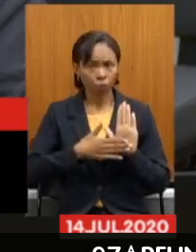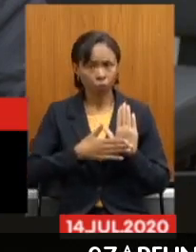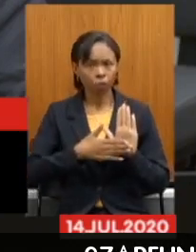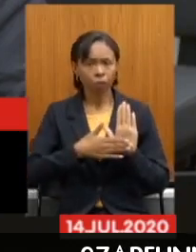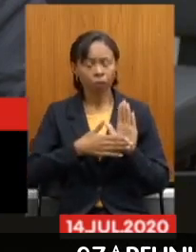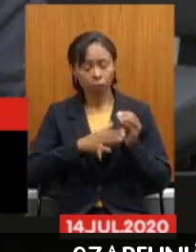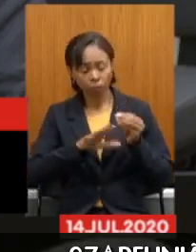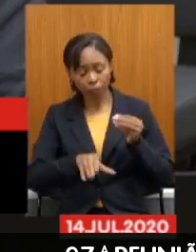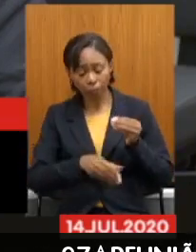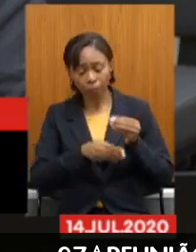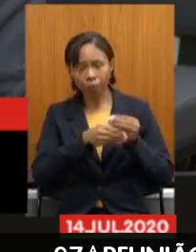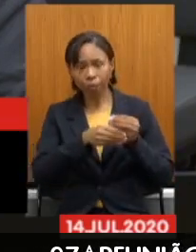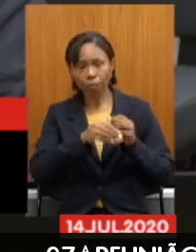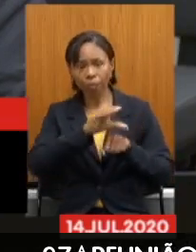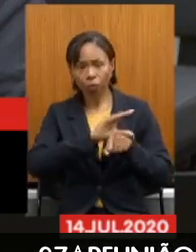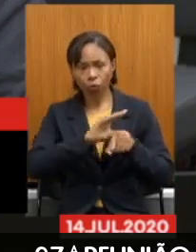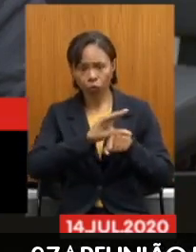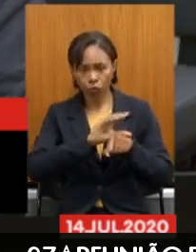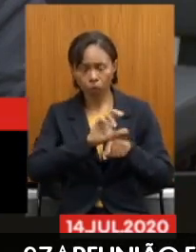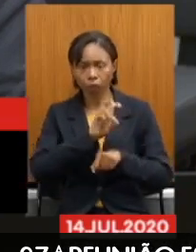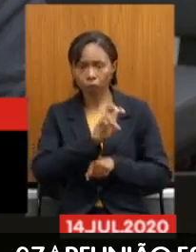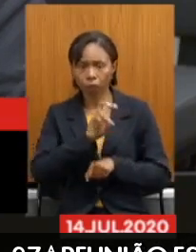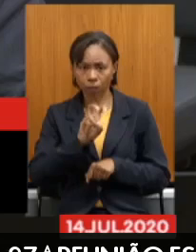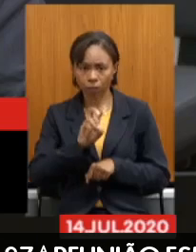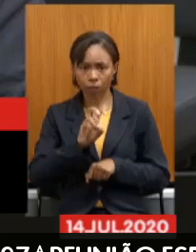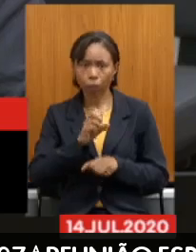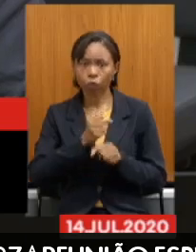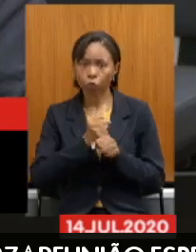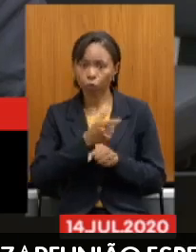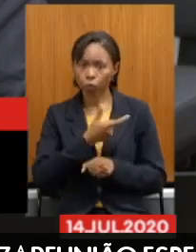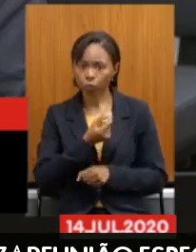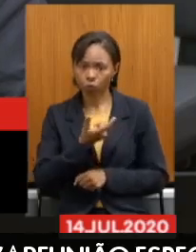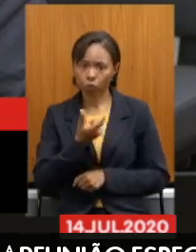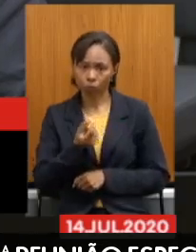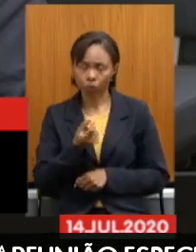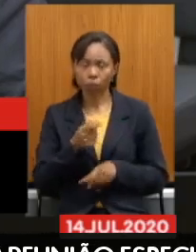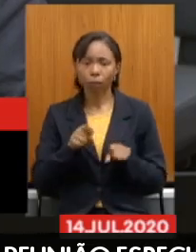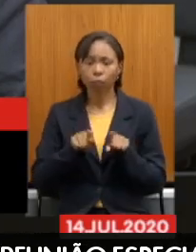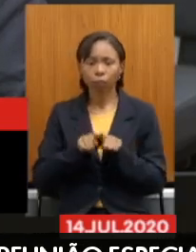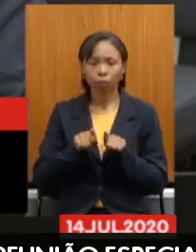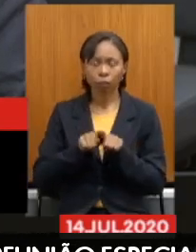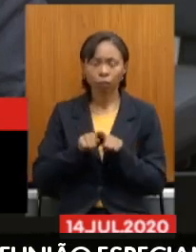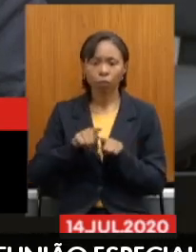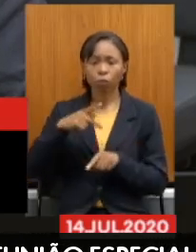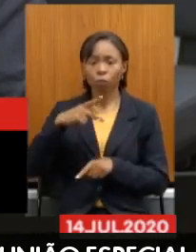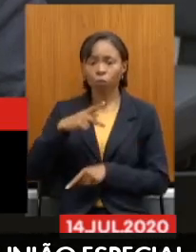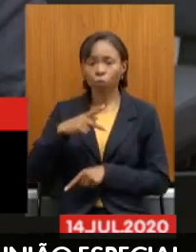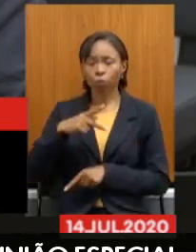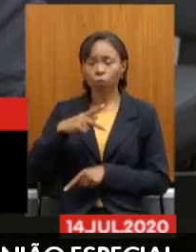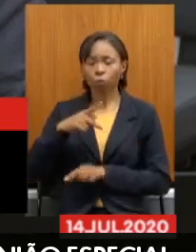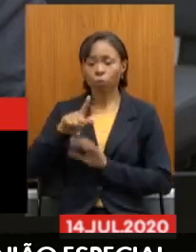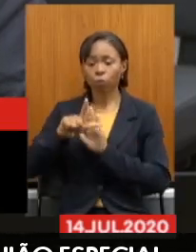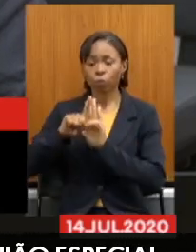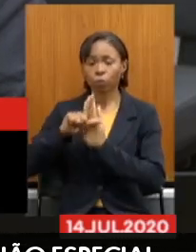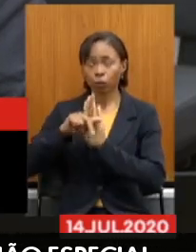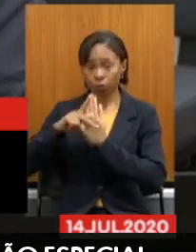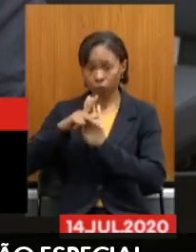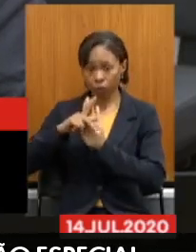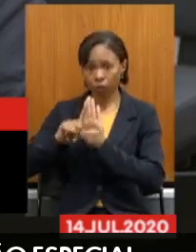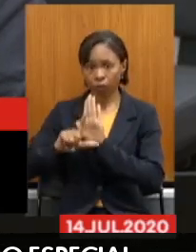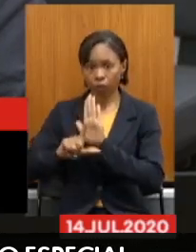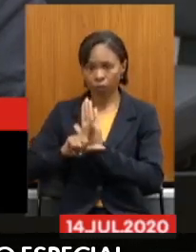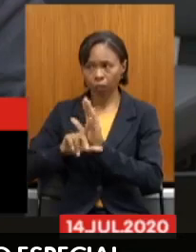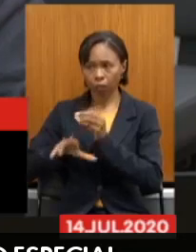emenda à Constituição 55 de 2020 e o projeto de lei complementar 46